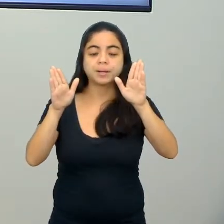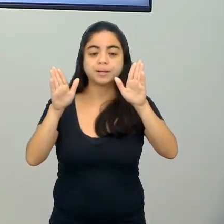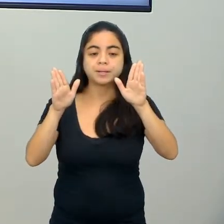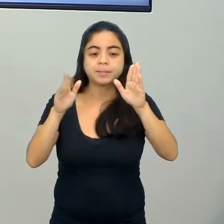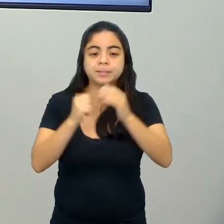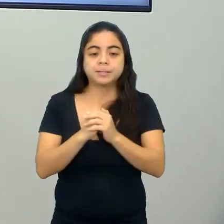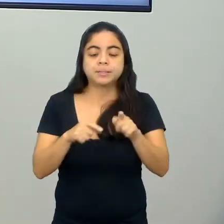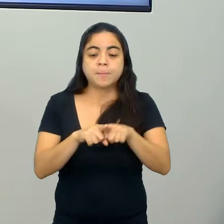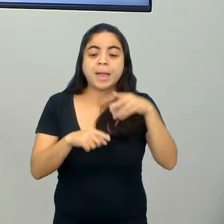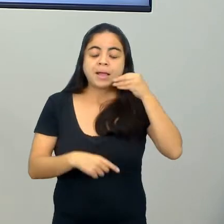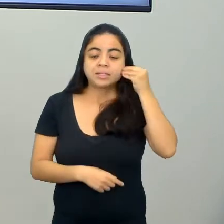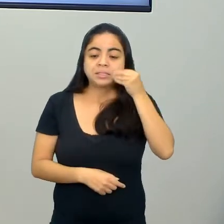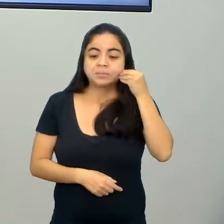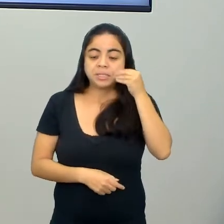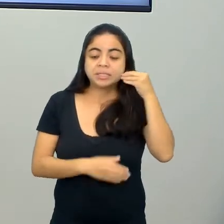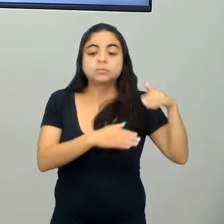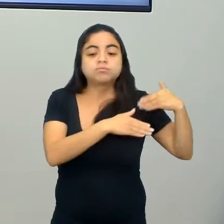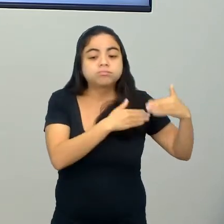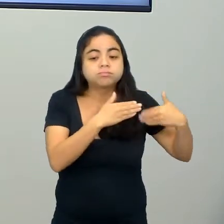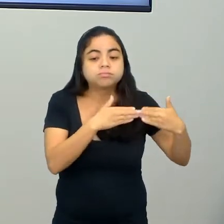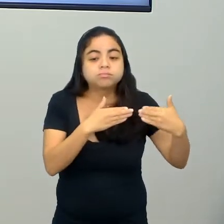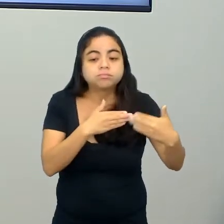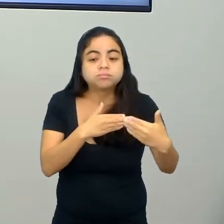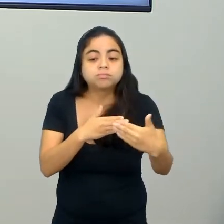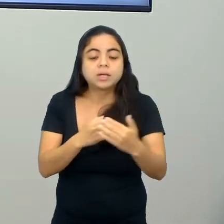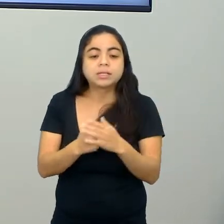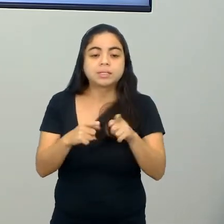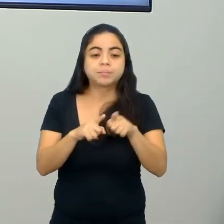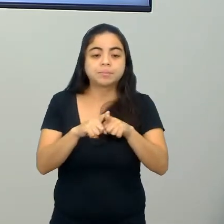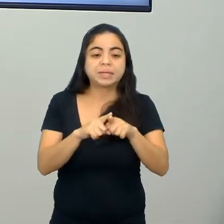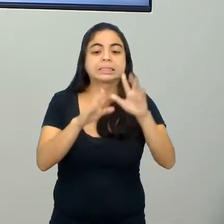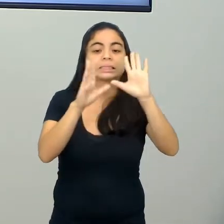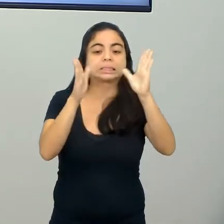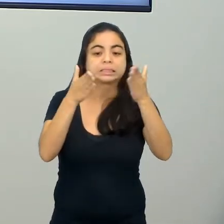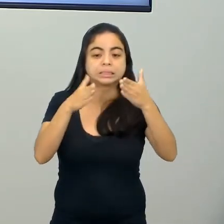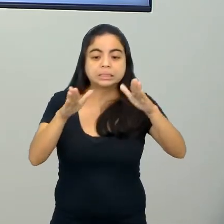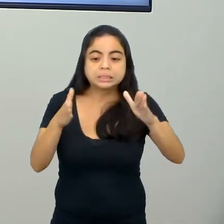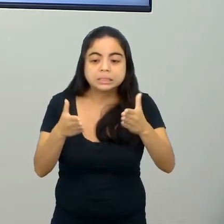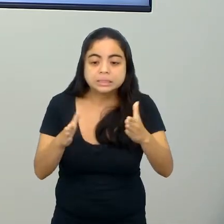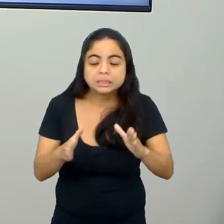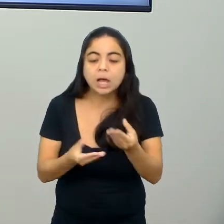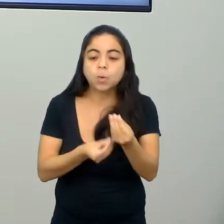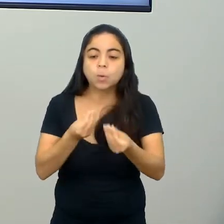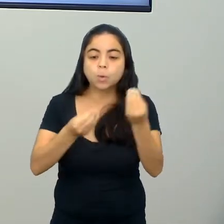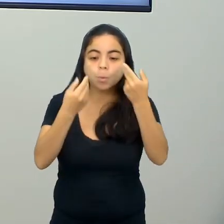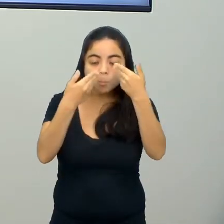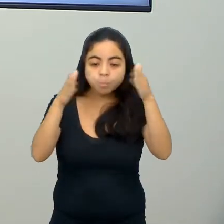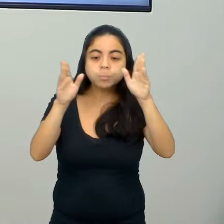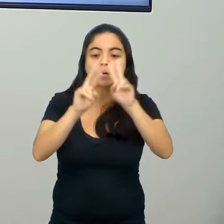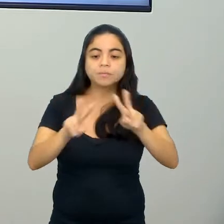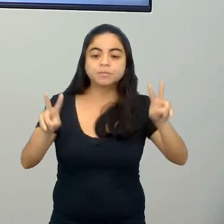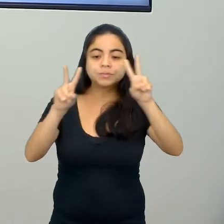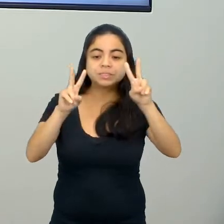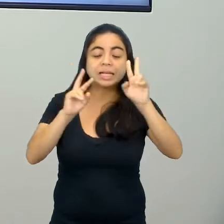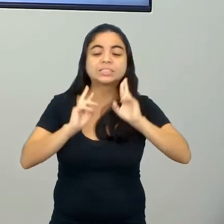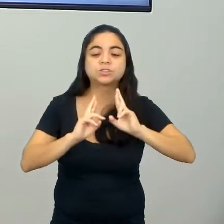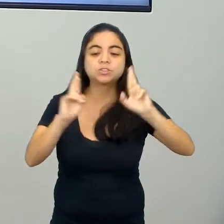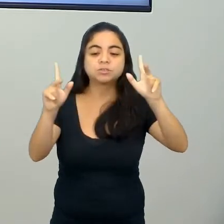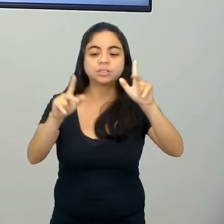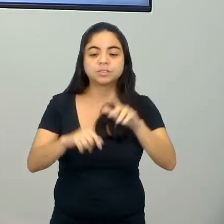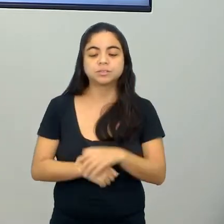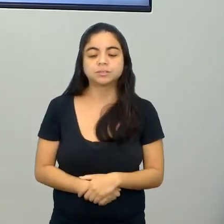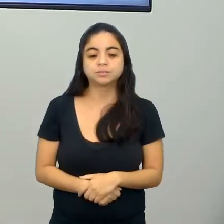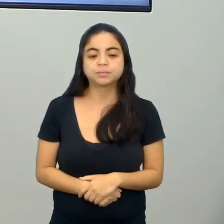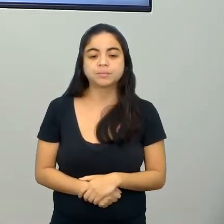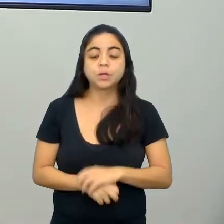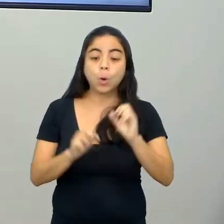as experiências que você passou durante a sua vida e que vão moldar, vamos dizer, essa lente que você enxerga o mundo, foram diferentes. Claro,